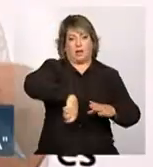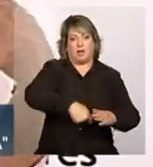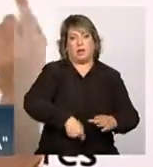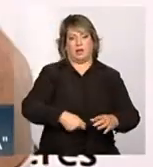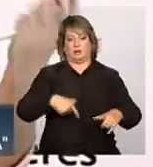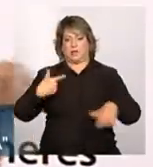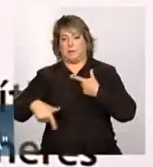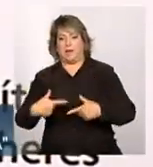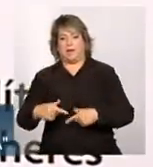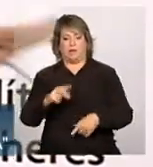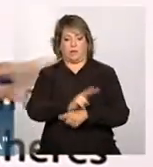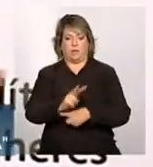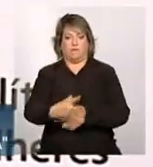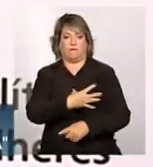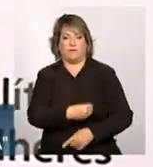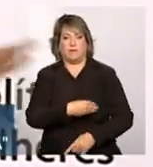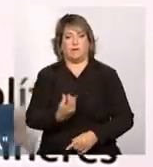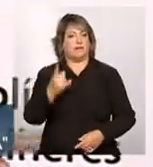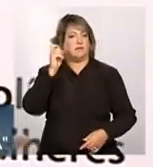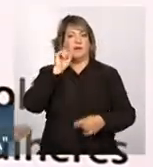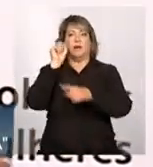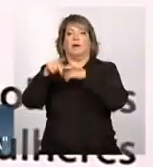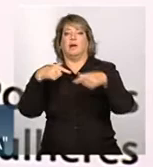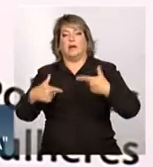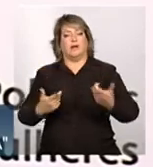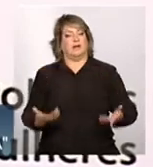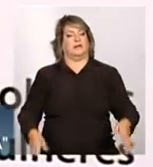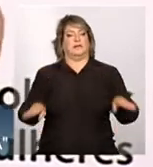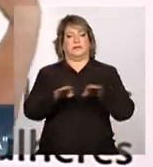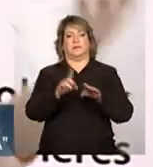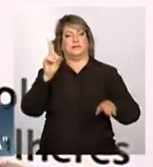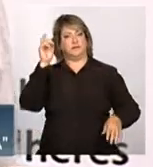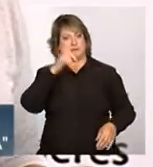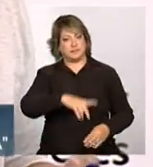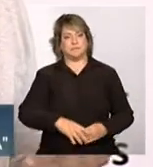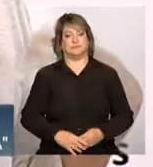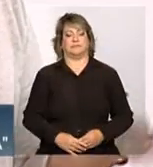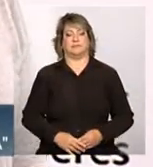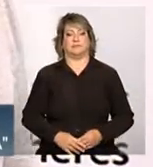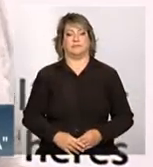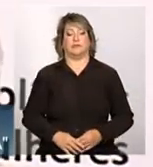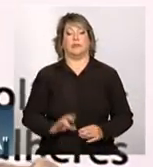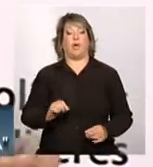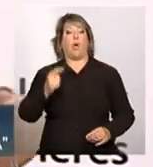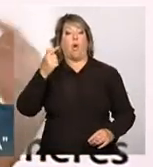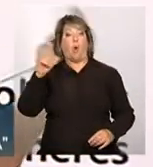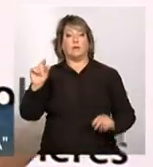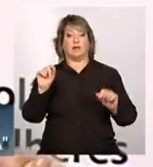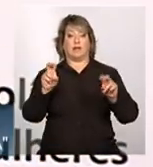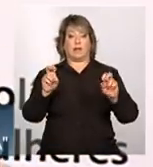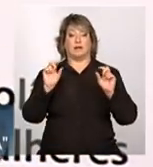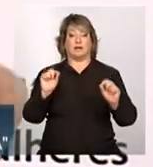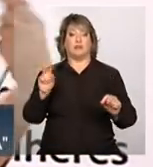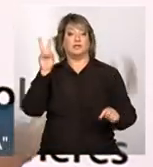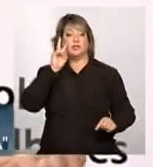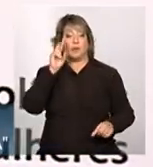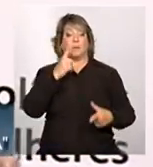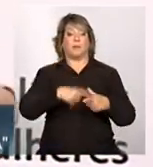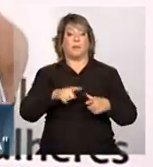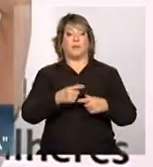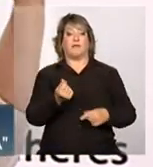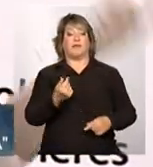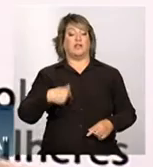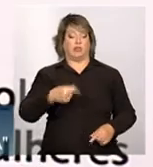lá. Então, já não há paridade na hora de competir. Uma outra questão que já foi apontada aqui é a questão financeira. A gente tem os